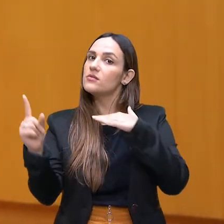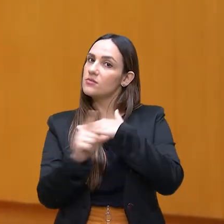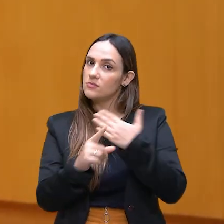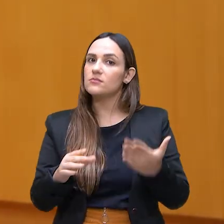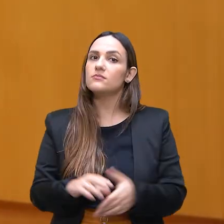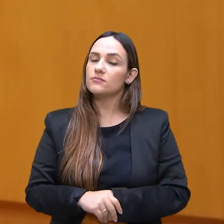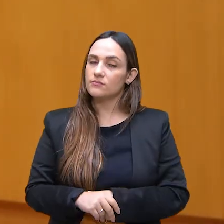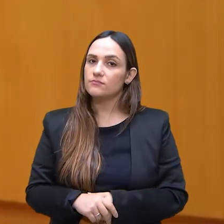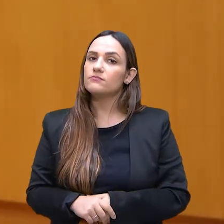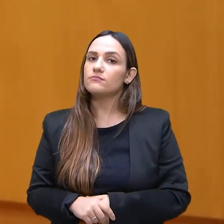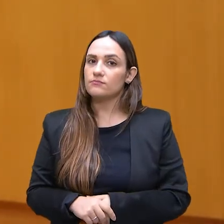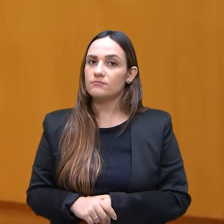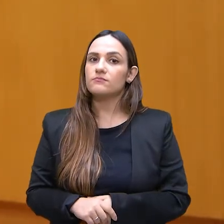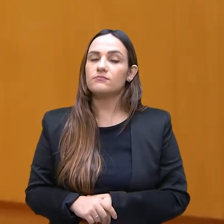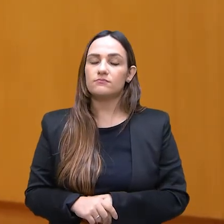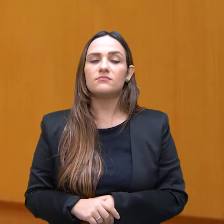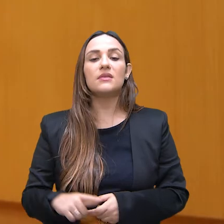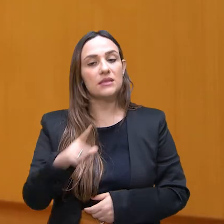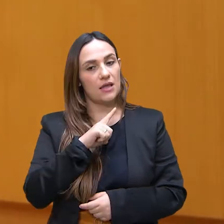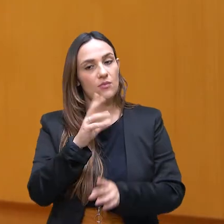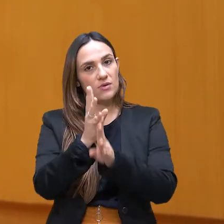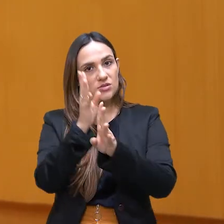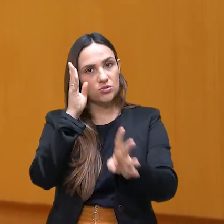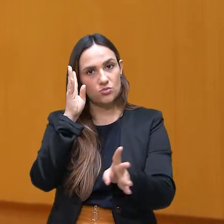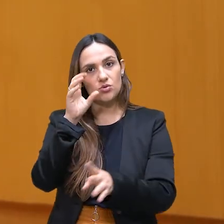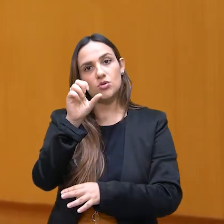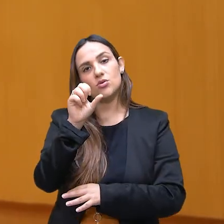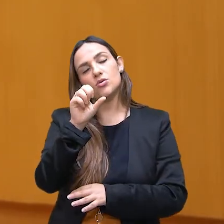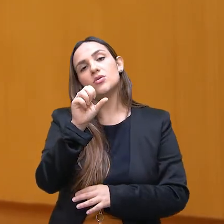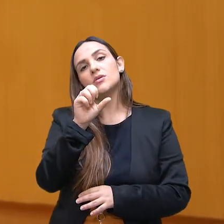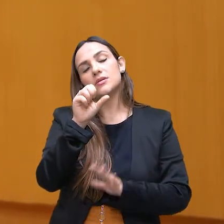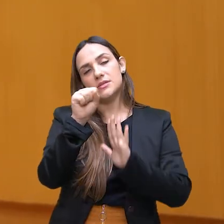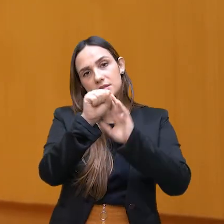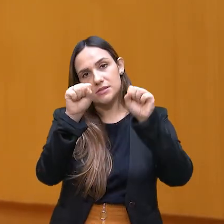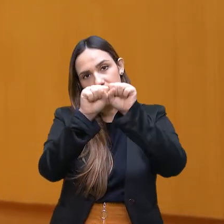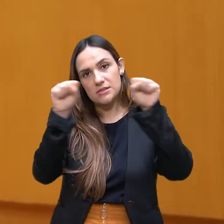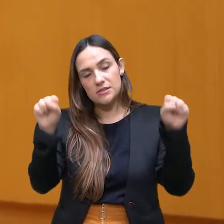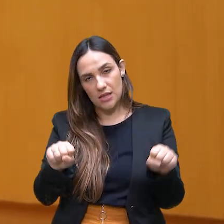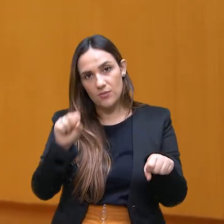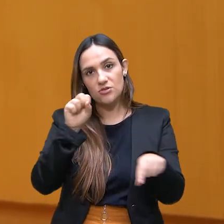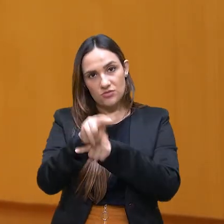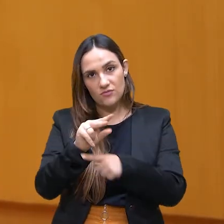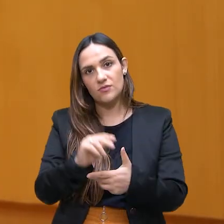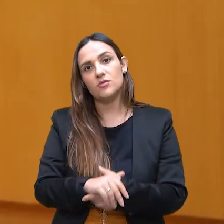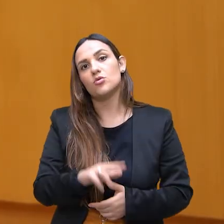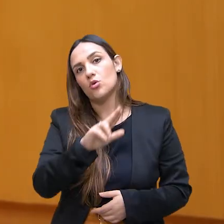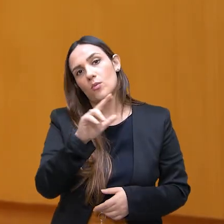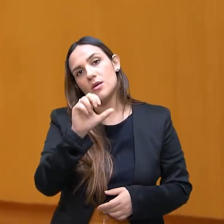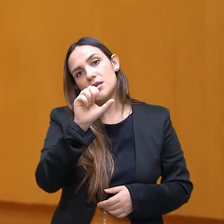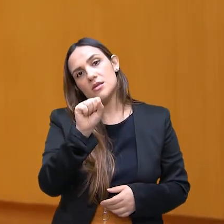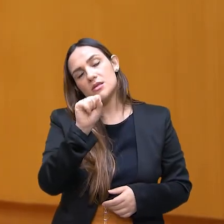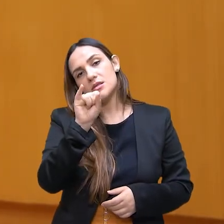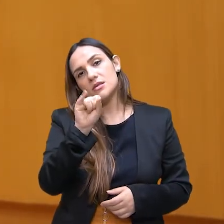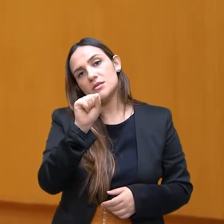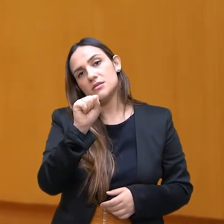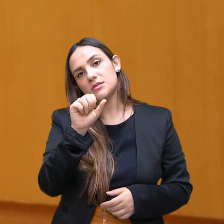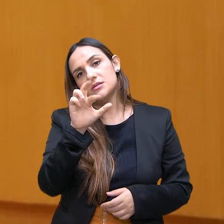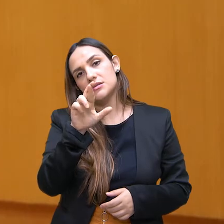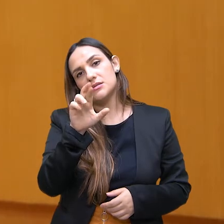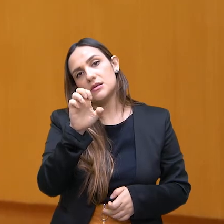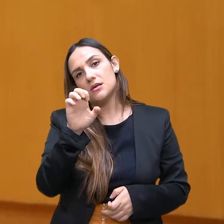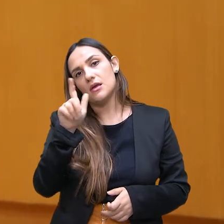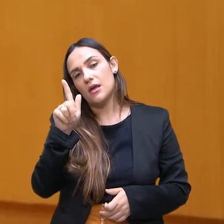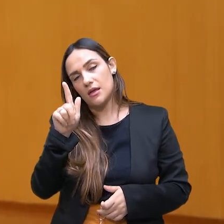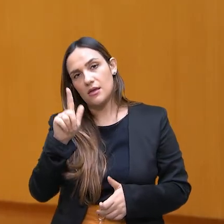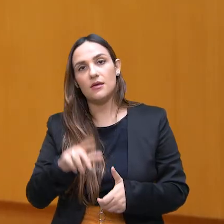atender. Então, entra numa fila, no sistema de regulação de vagas, o SISREG, e